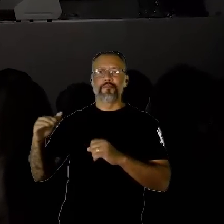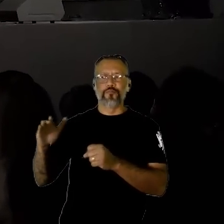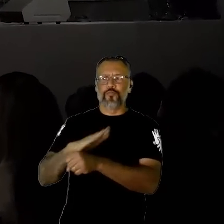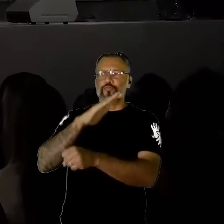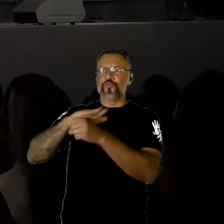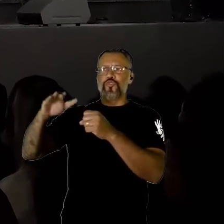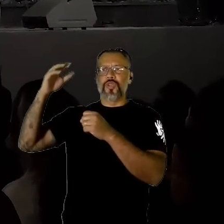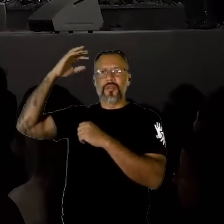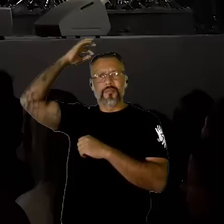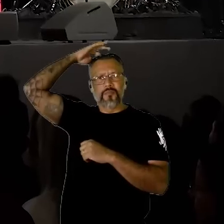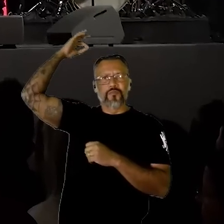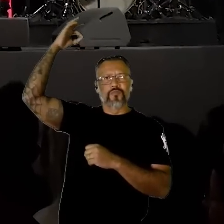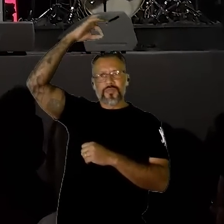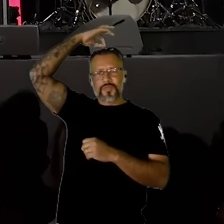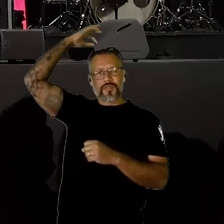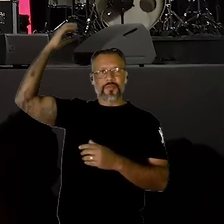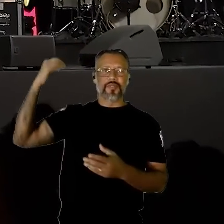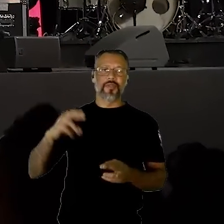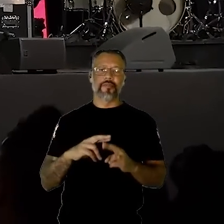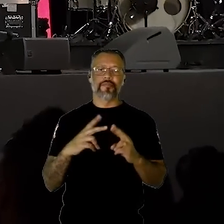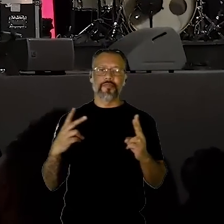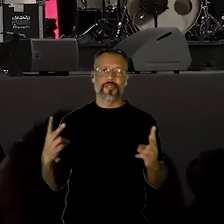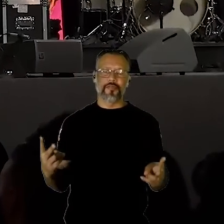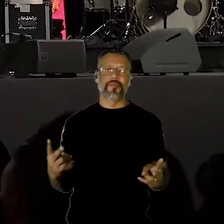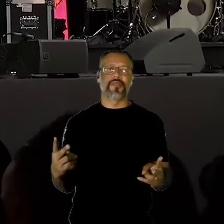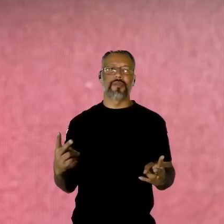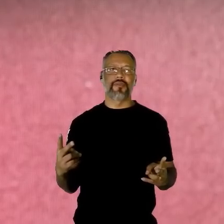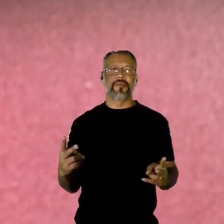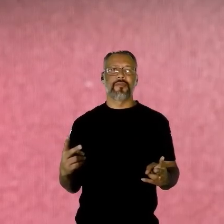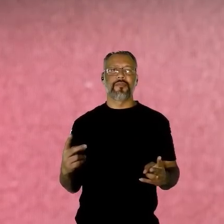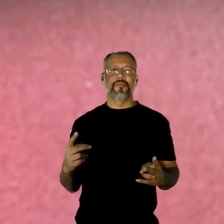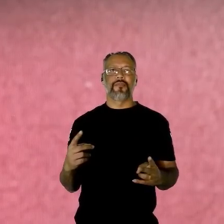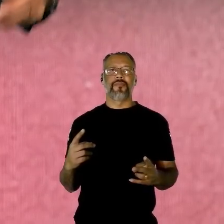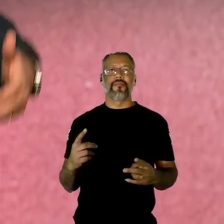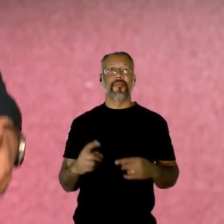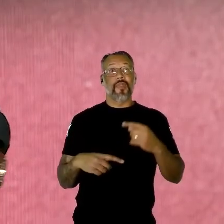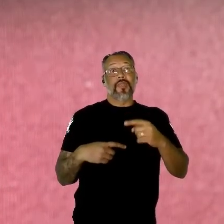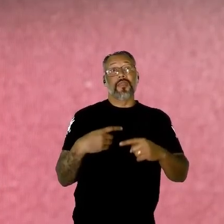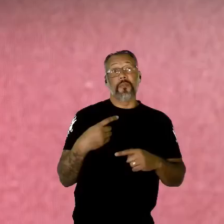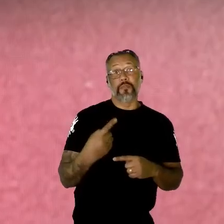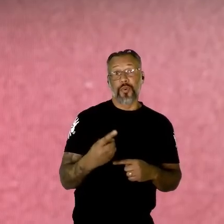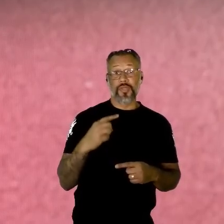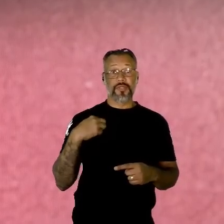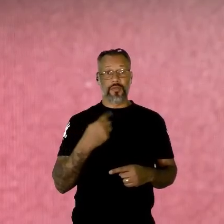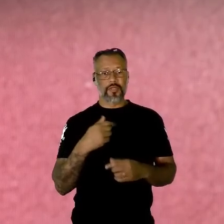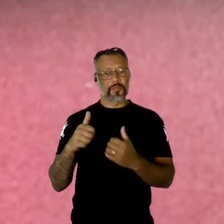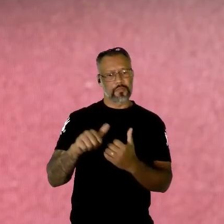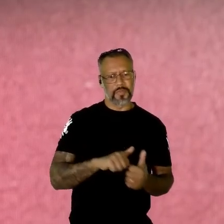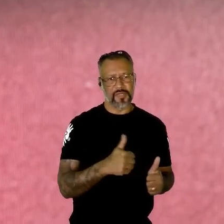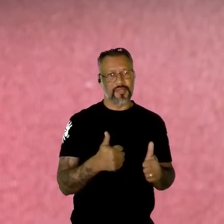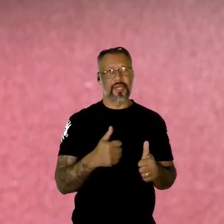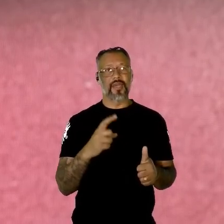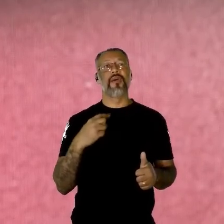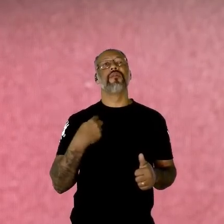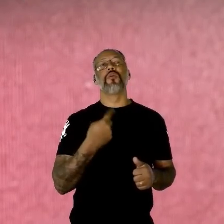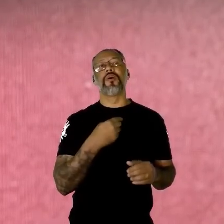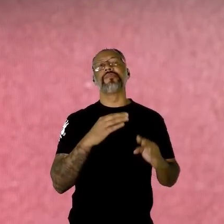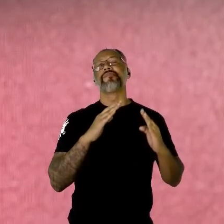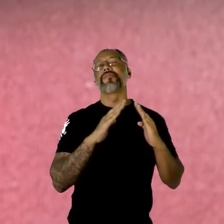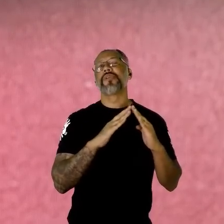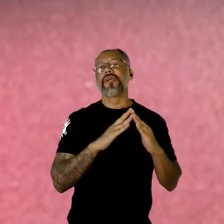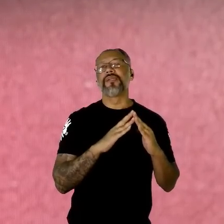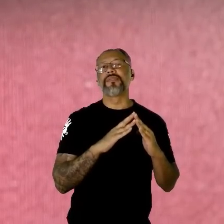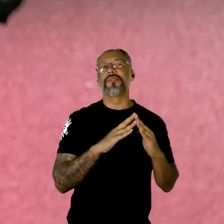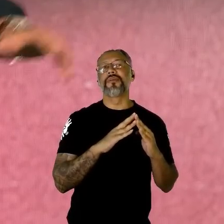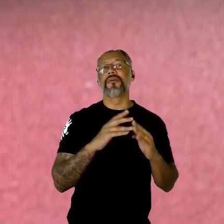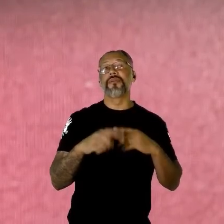ser um templo cheio sim depois da conversão a gente é templo depois que eu tomo banho nas águas do batismo eu sou um templo depois de